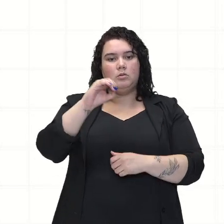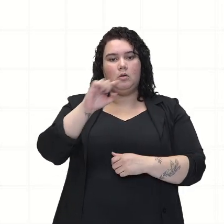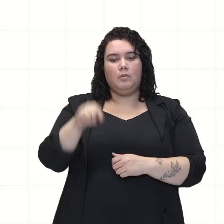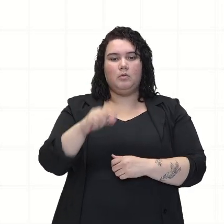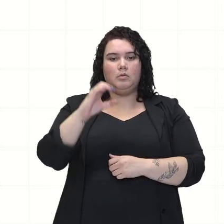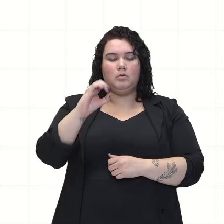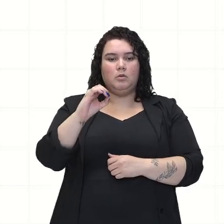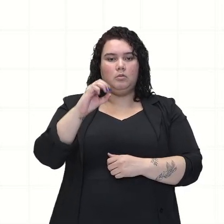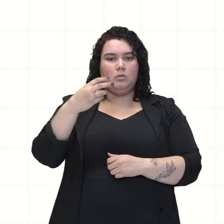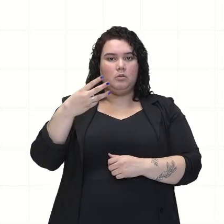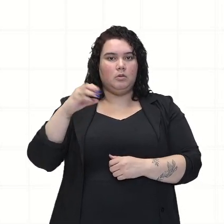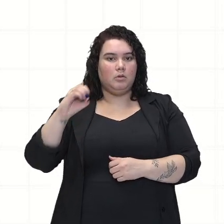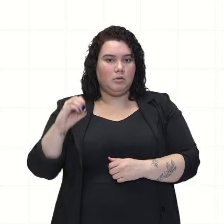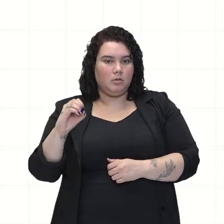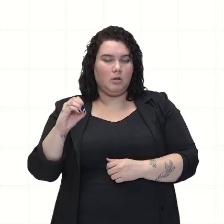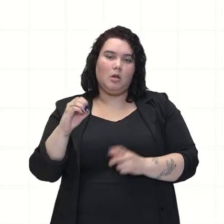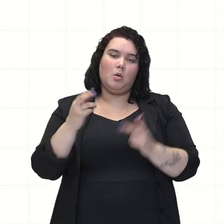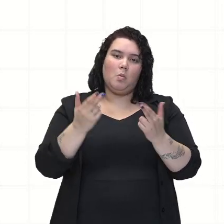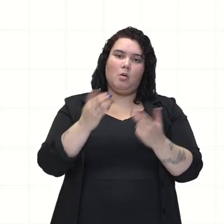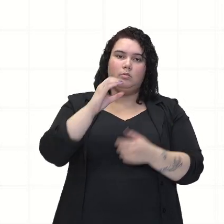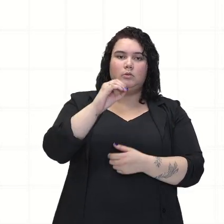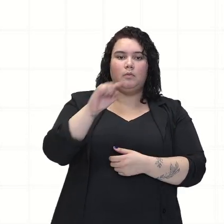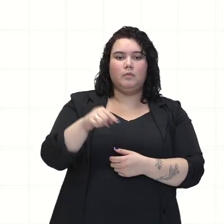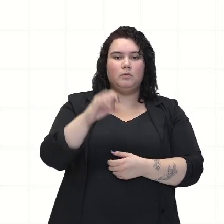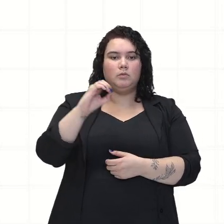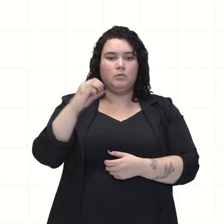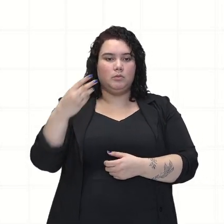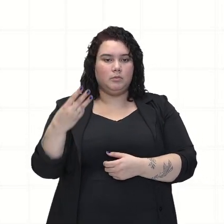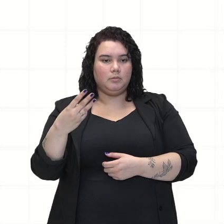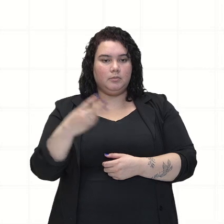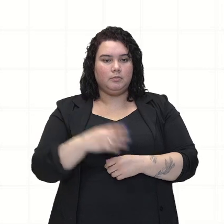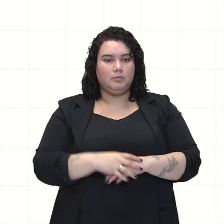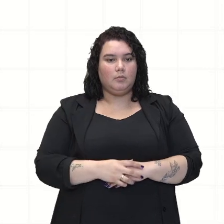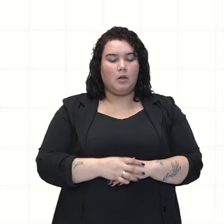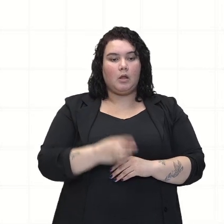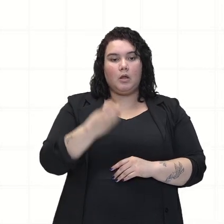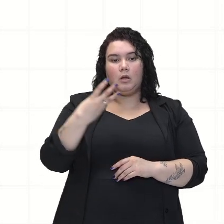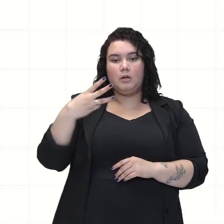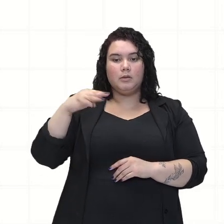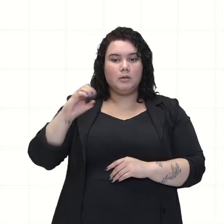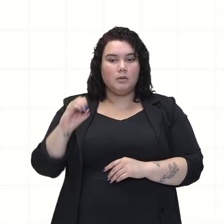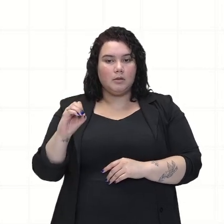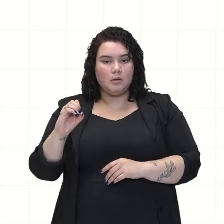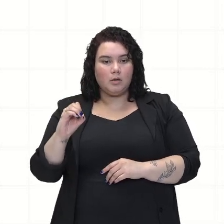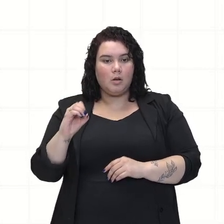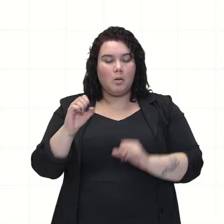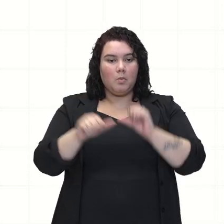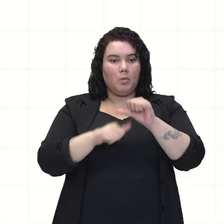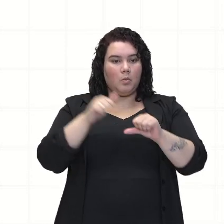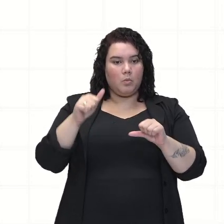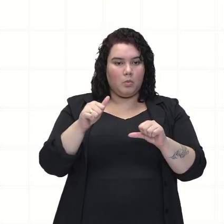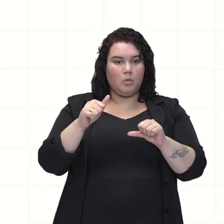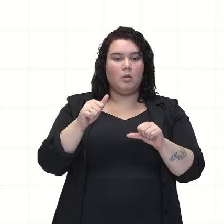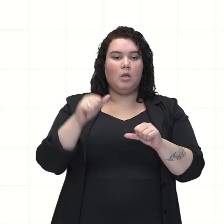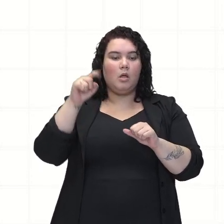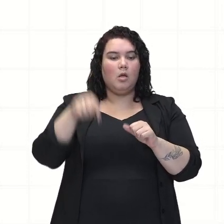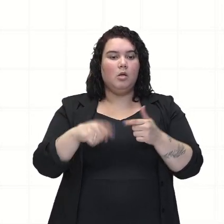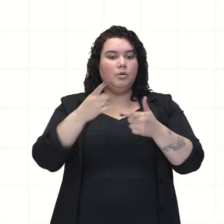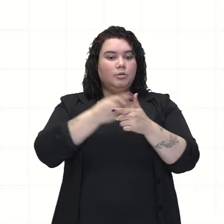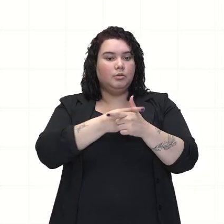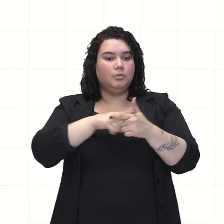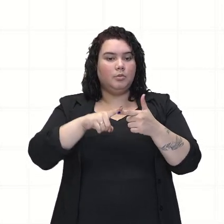0,3, né? Vejam que 30, né, ml, para transformar por litro, a gente vai dividir